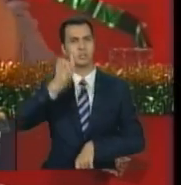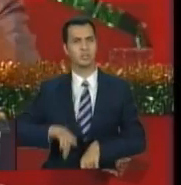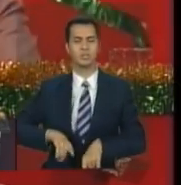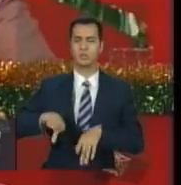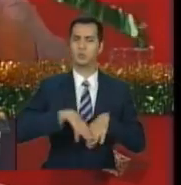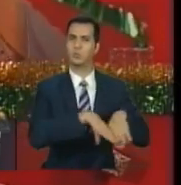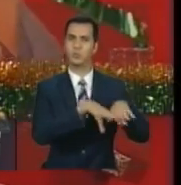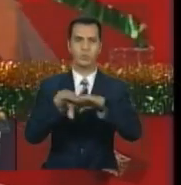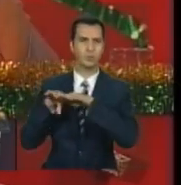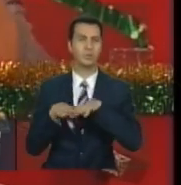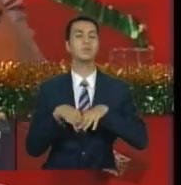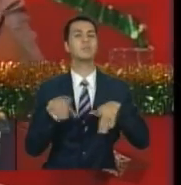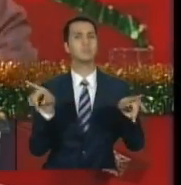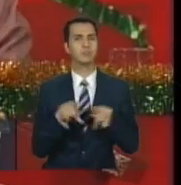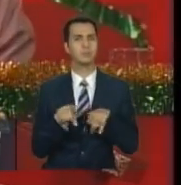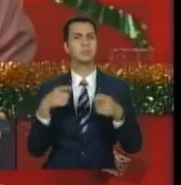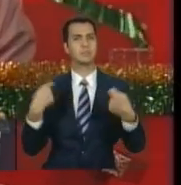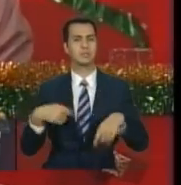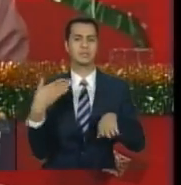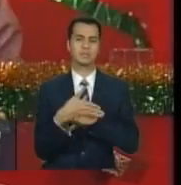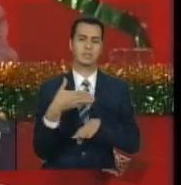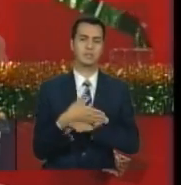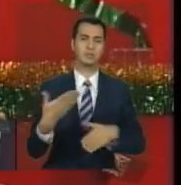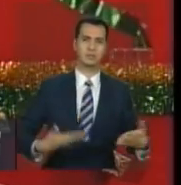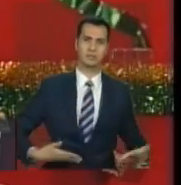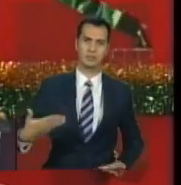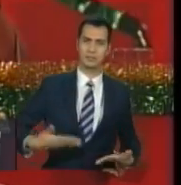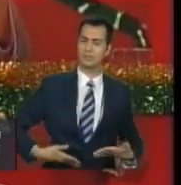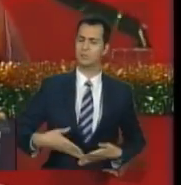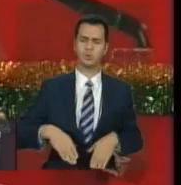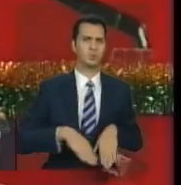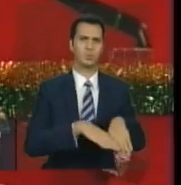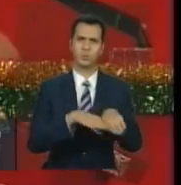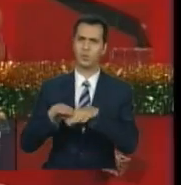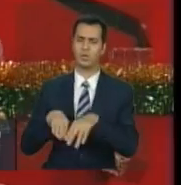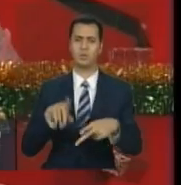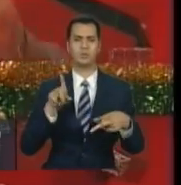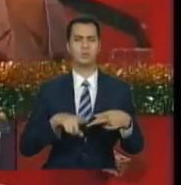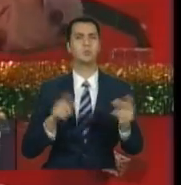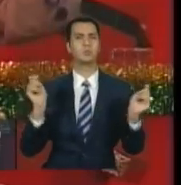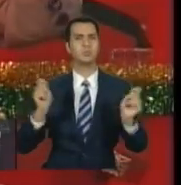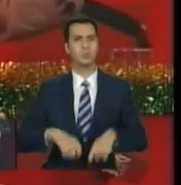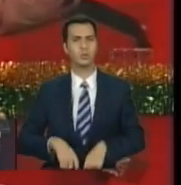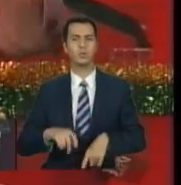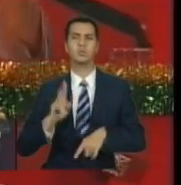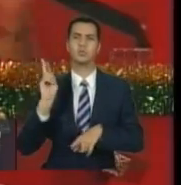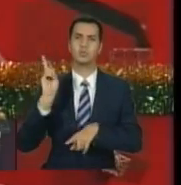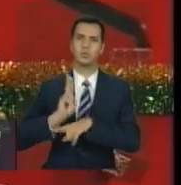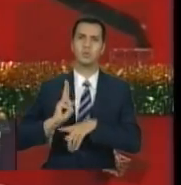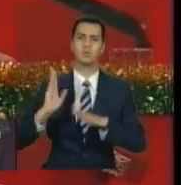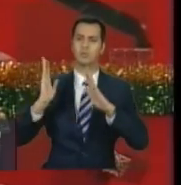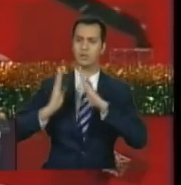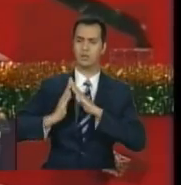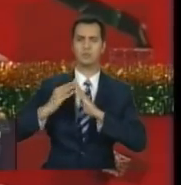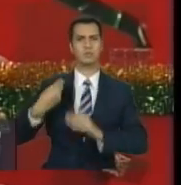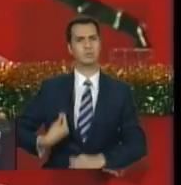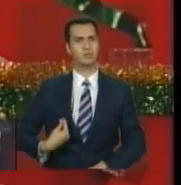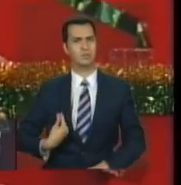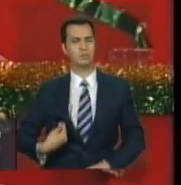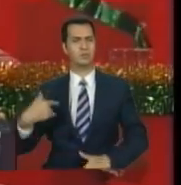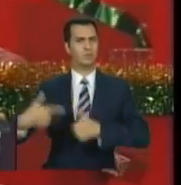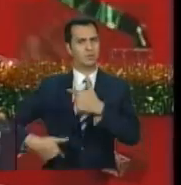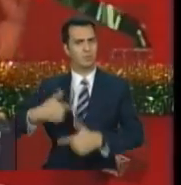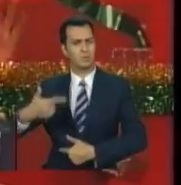tenham acesso aos mesmos serviços, tenham cobertura e possam viver decentemente do seu